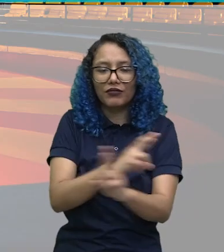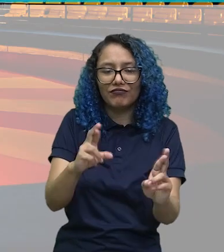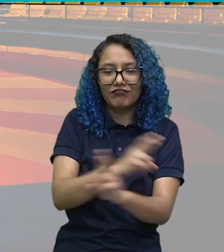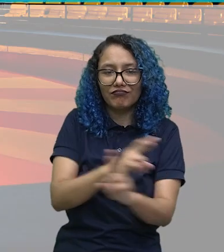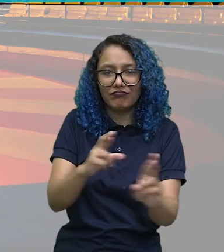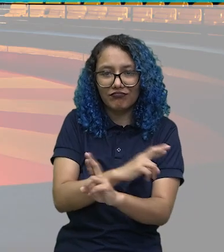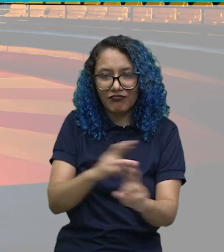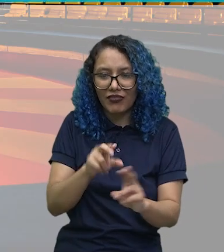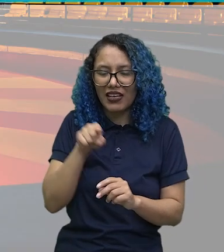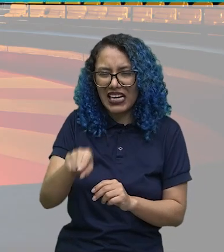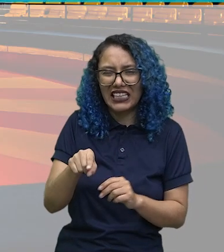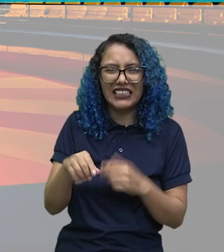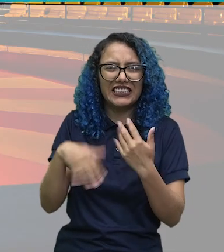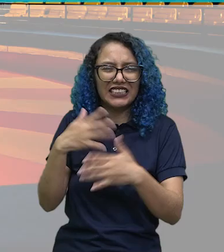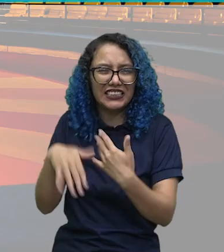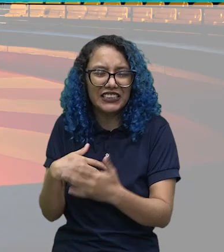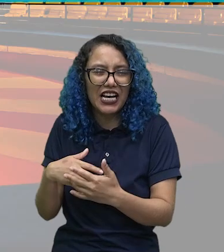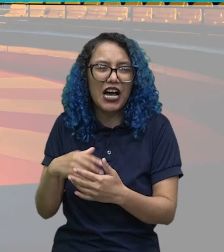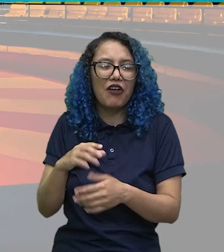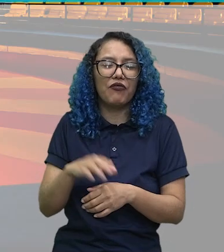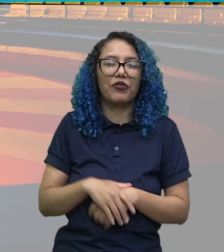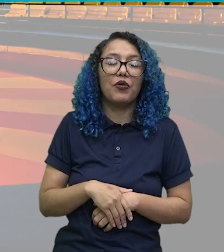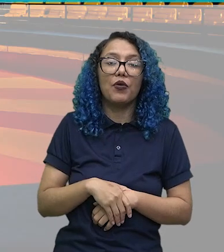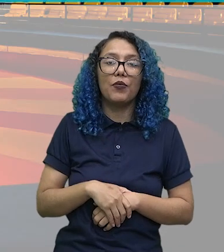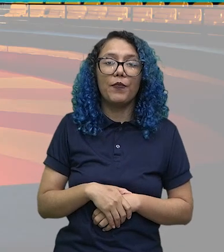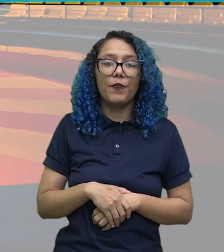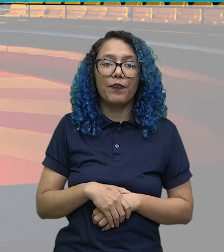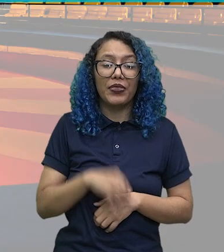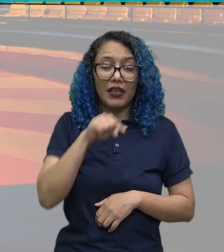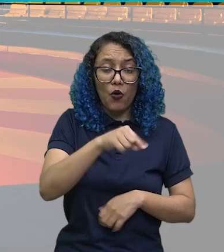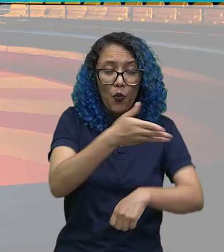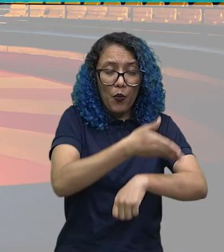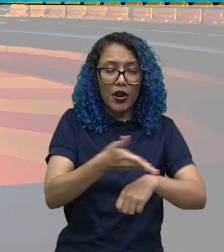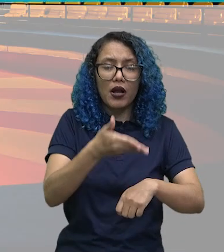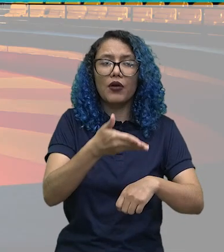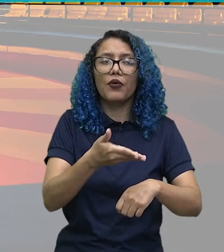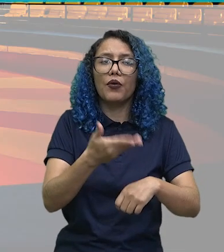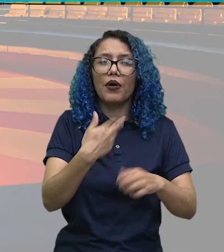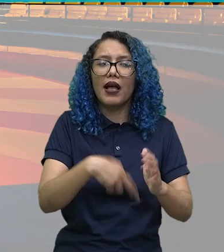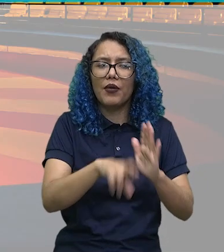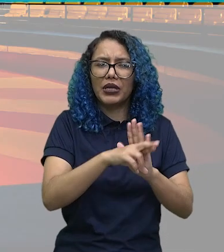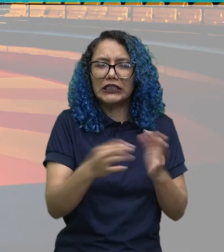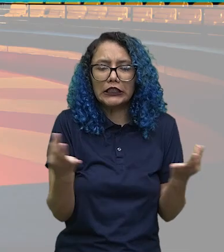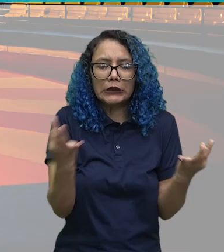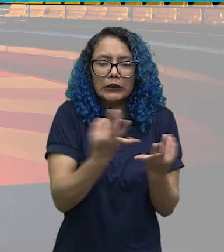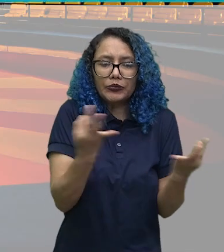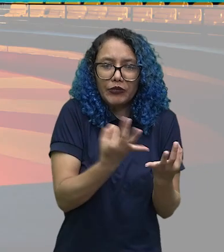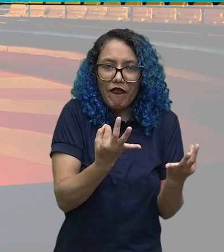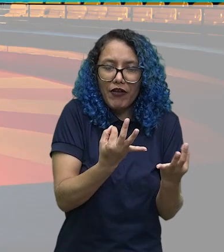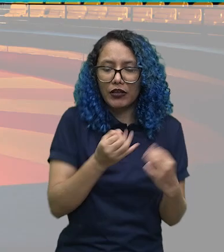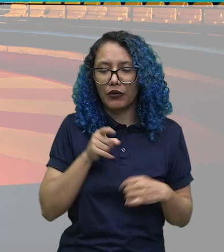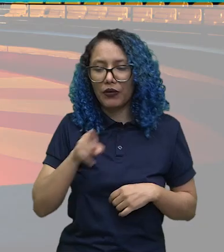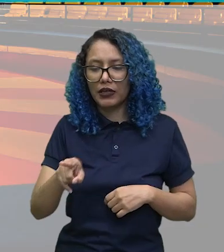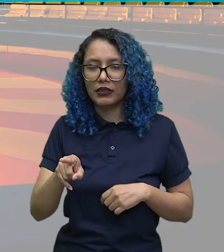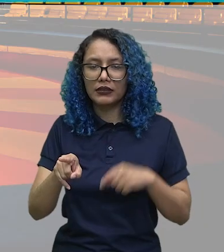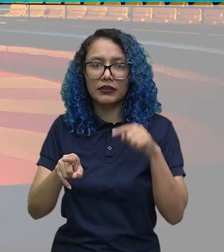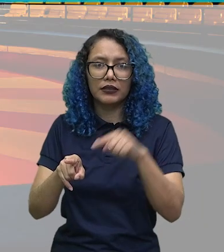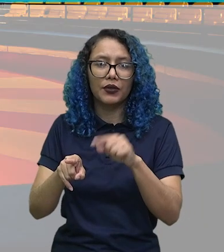colorido, desajeitado, impulsivo. Enquanto o Clau branco representa a perfeição, o